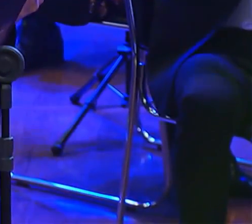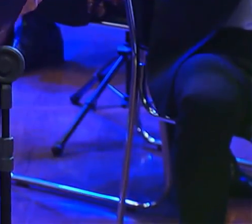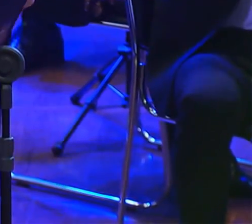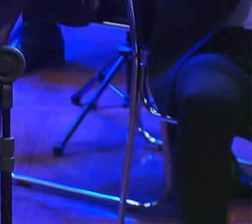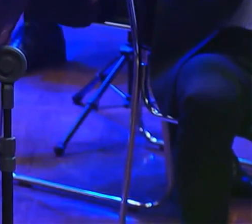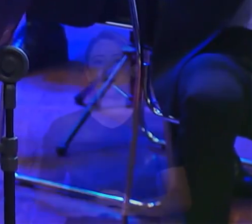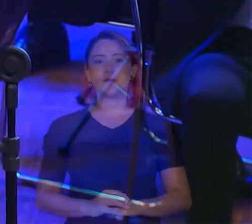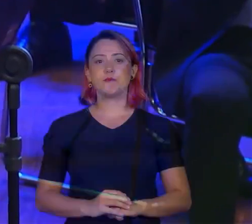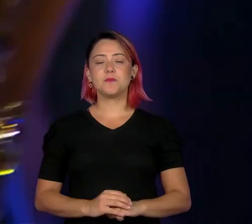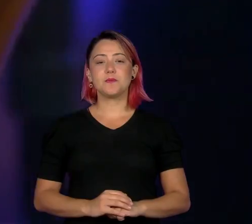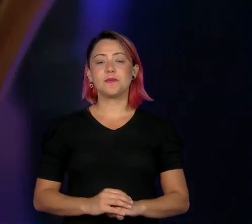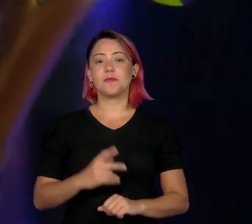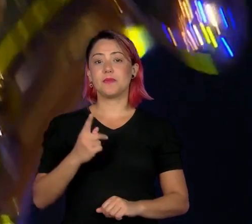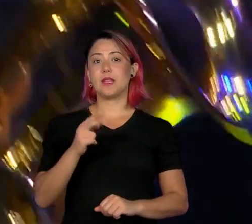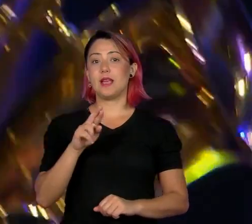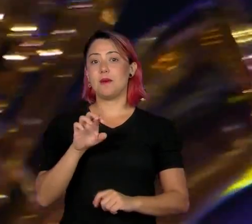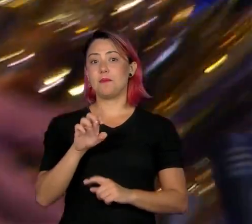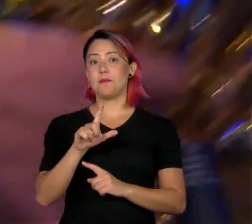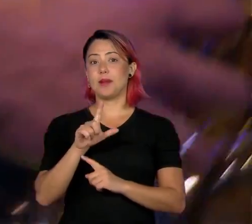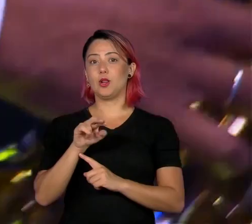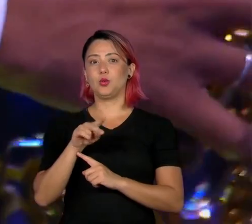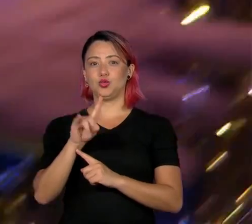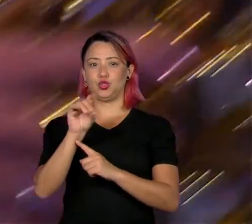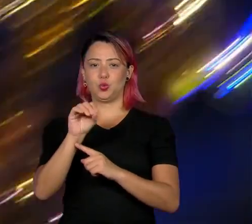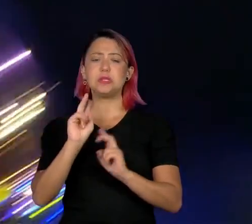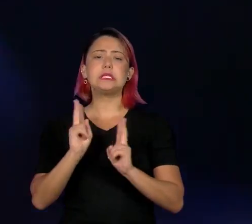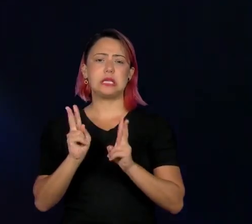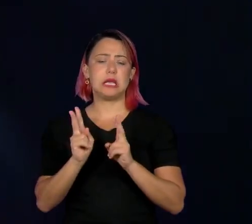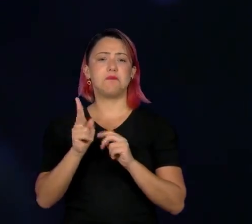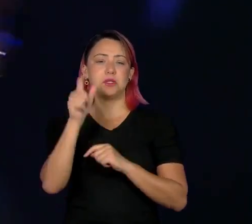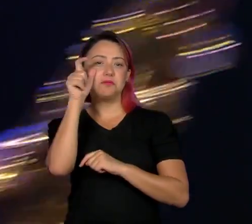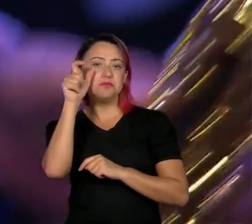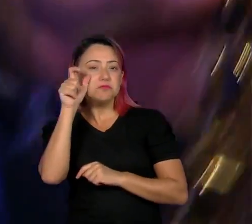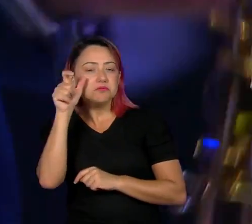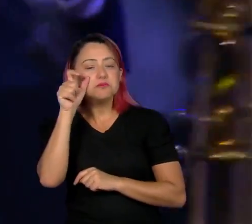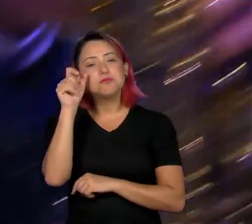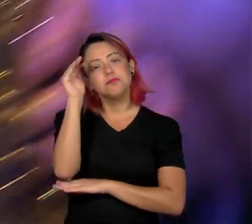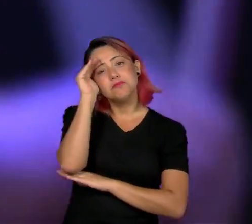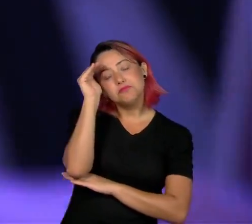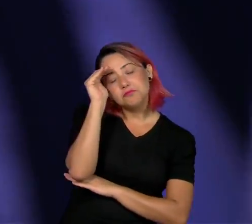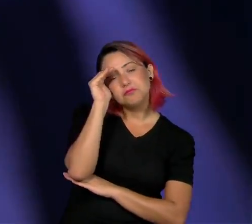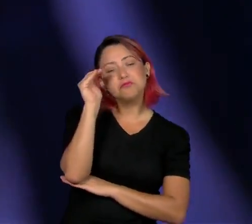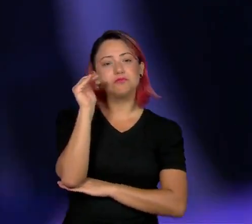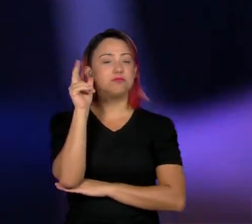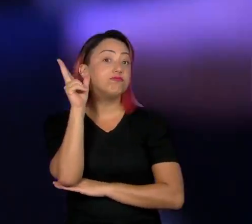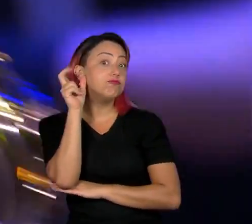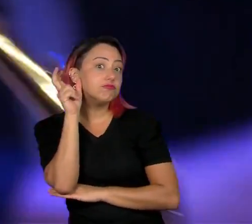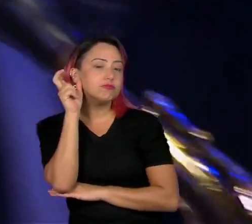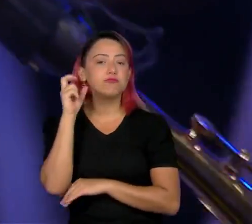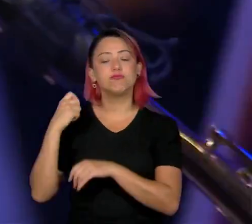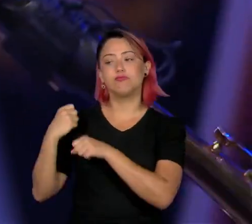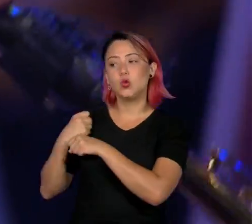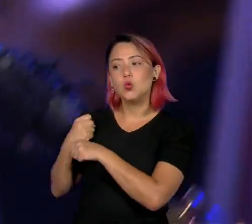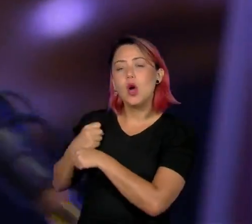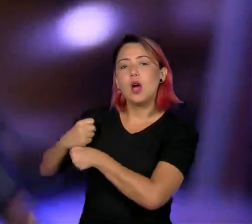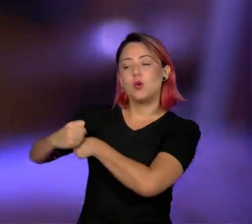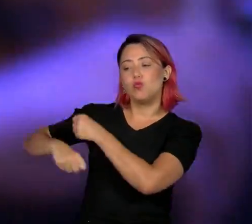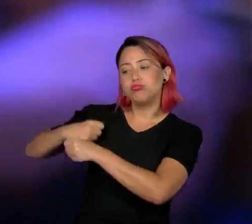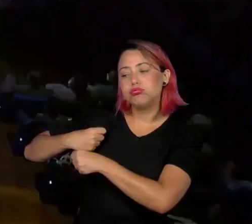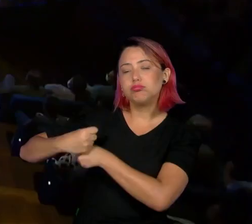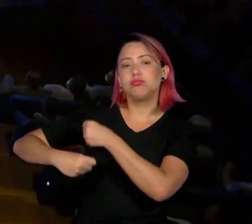O Prelúdio eu sempre acompanhei, assim, eu sempre assistia os anos anteriores, né, assisti